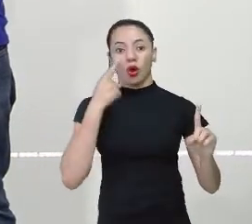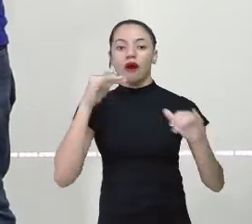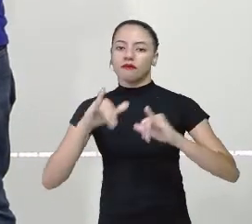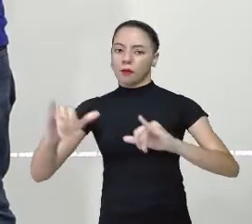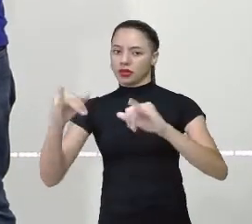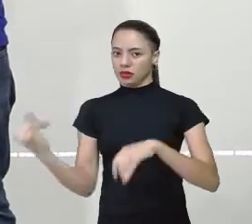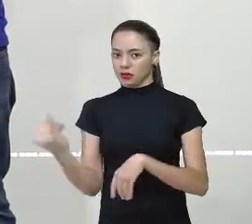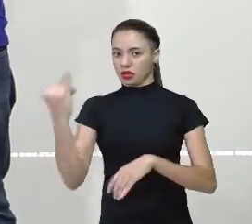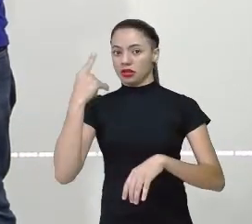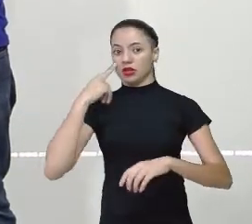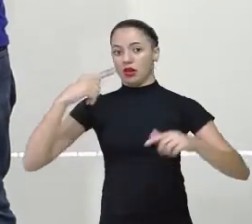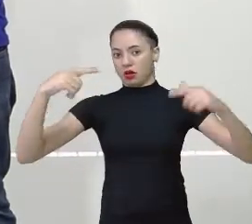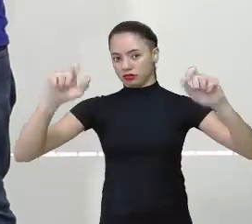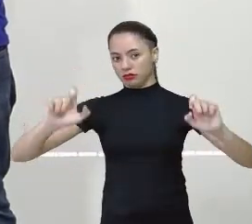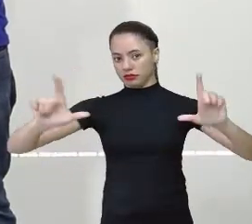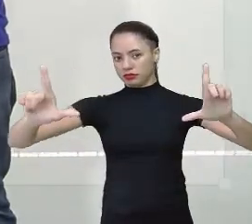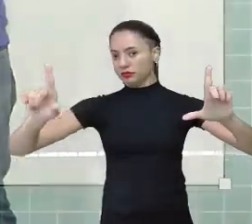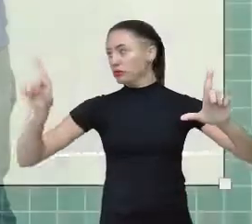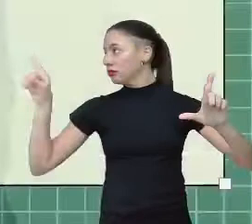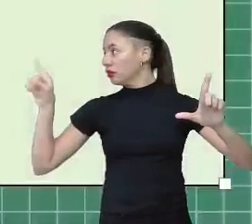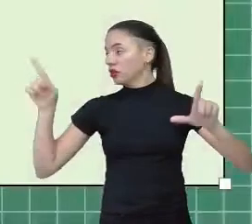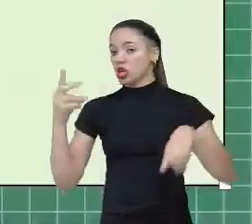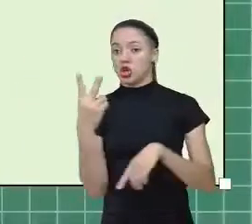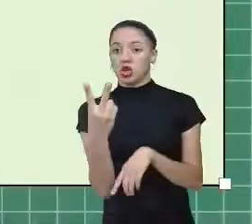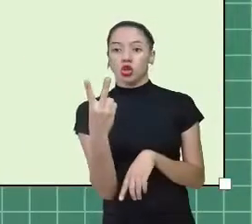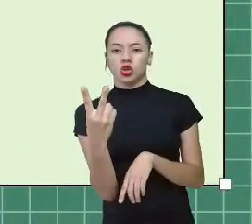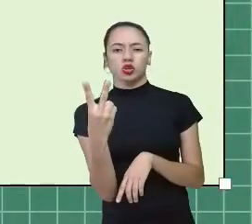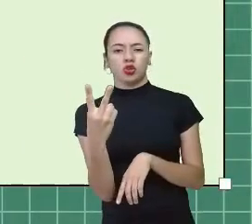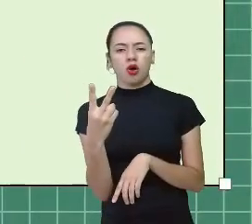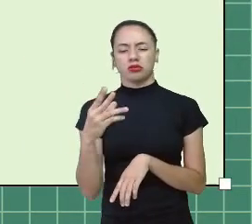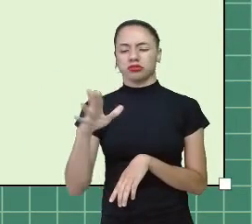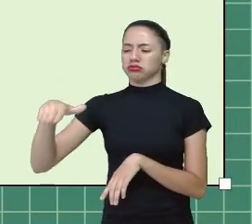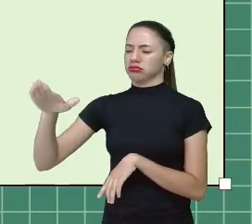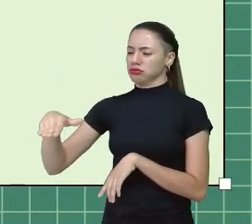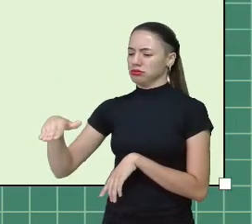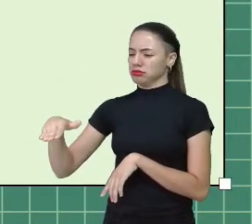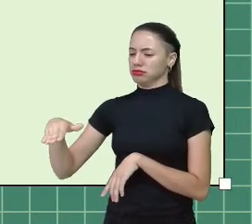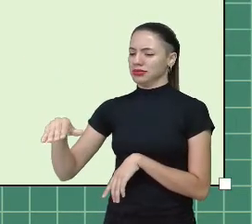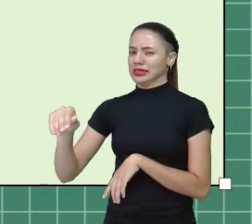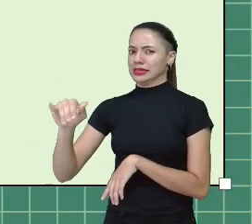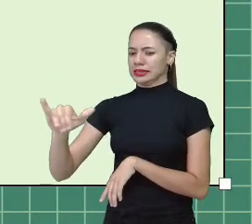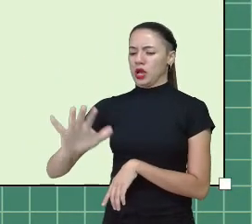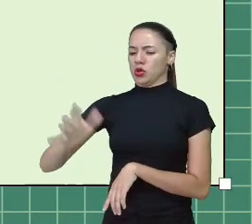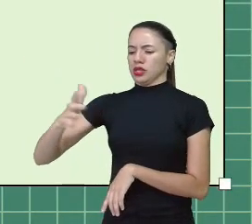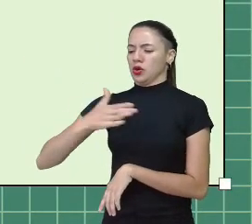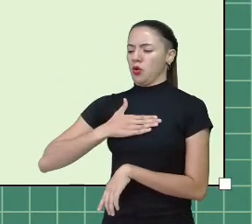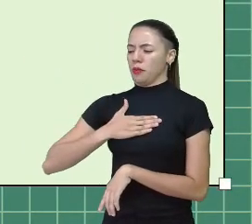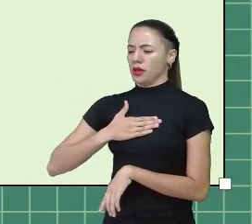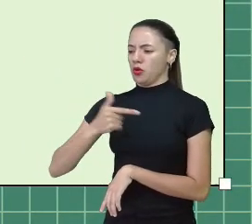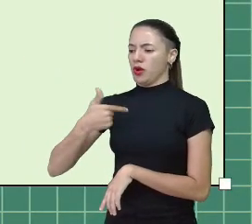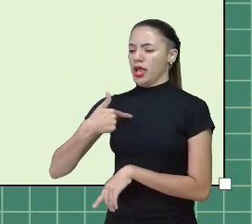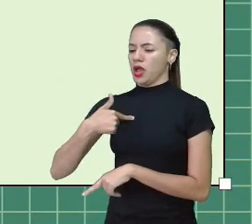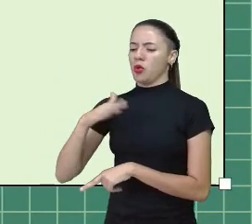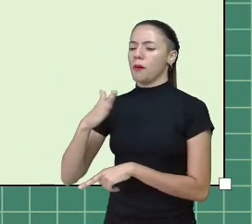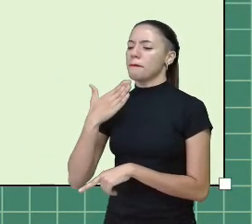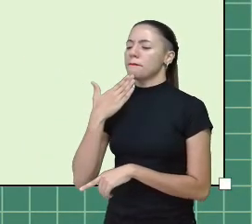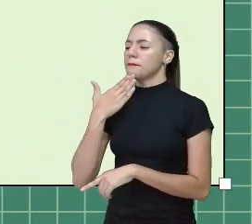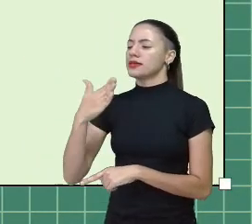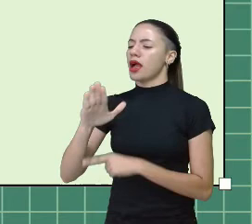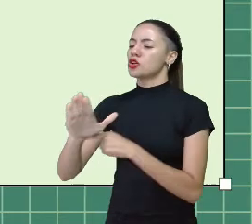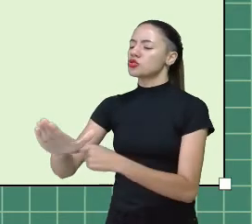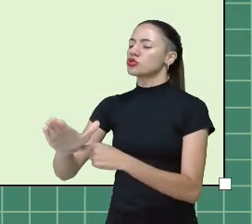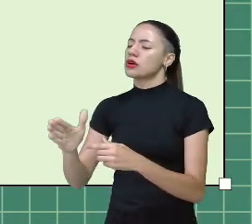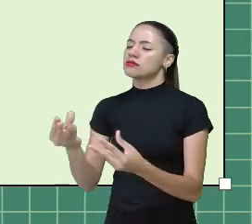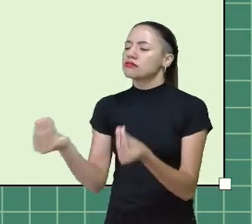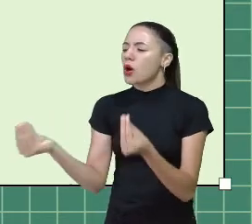aqui esse cartaz. Estão aí dois jovens se perguntando, né? E se for comigo, onde procurar ajuda, Armando? Então, a gente